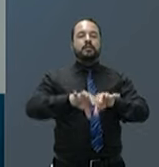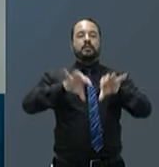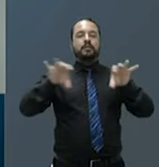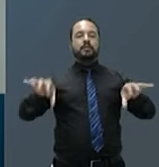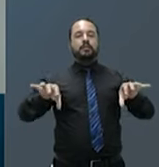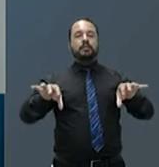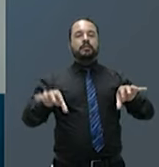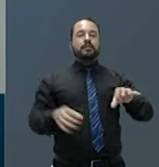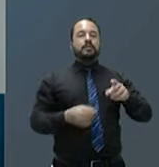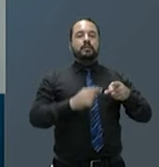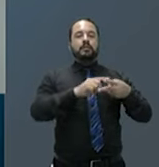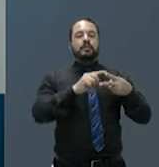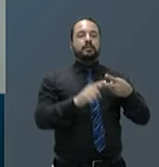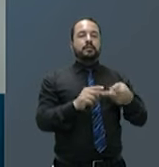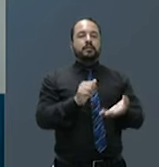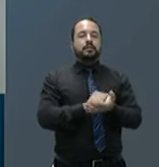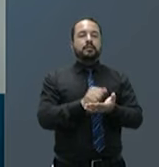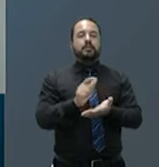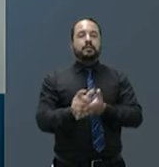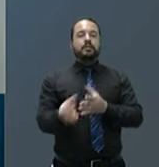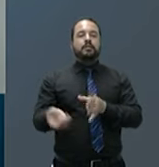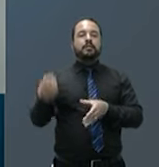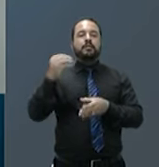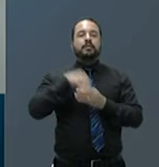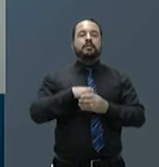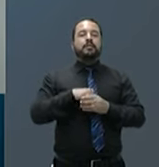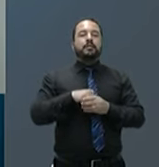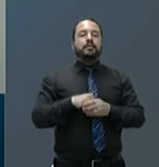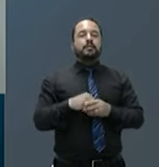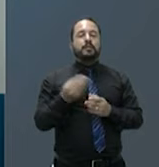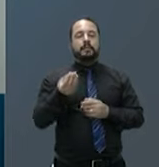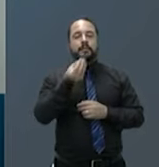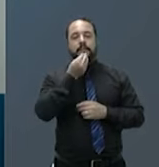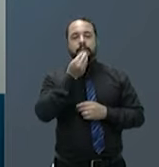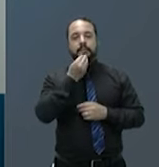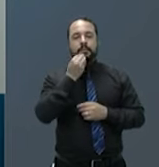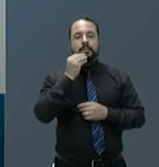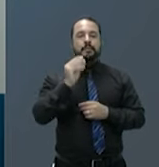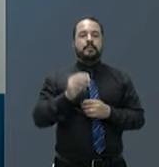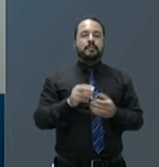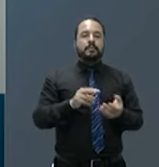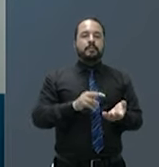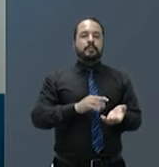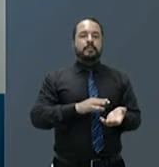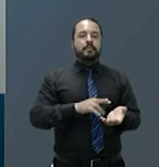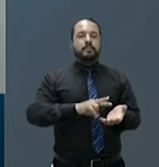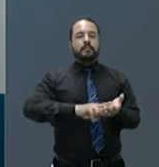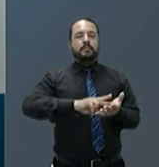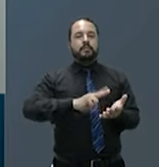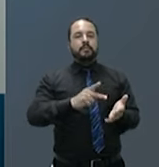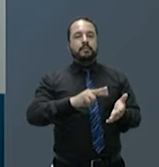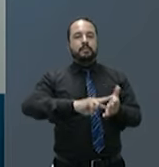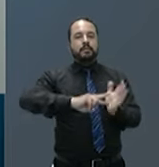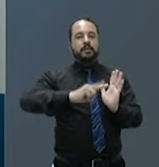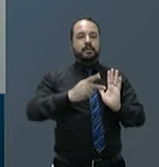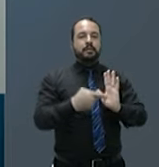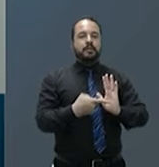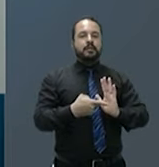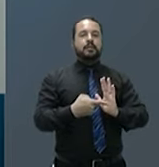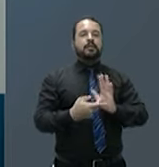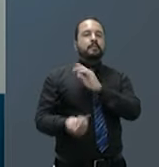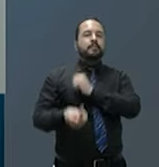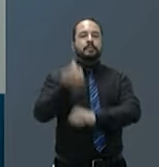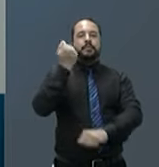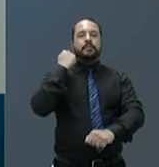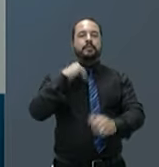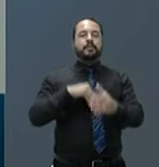caso por meio do agravo interno, ter a oportunidade de interpretar novamente o seu precedente qualificado